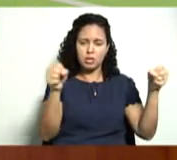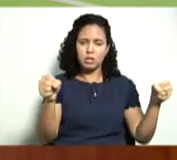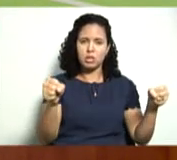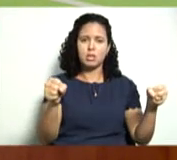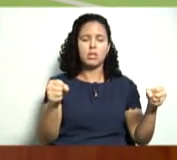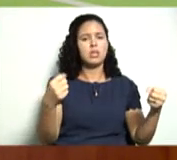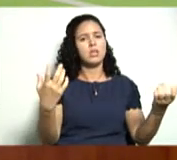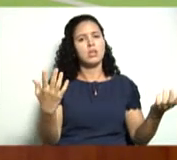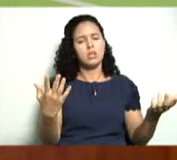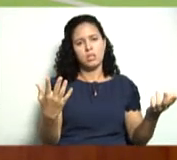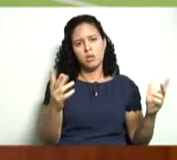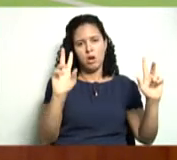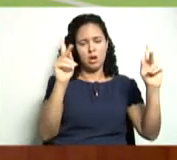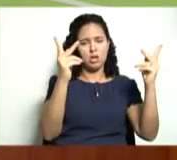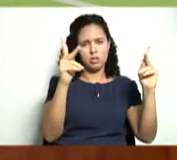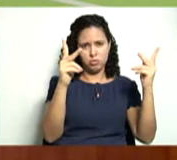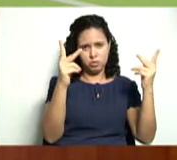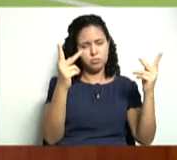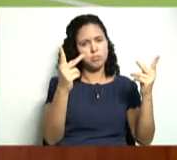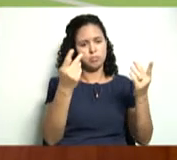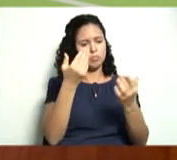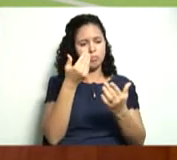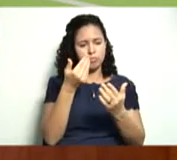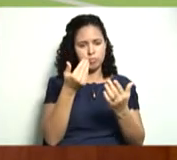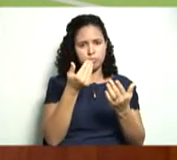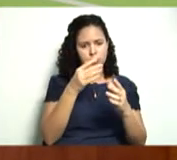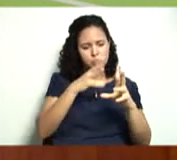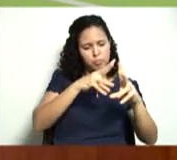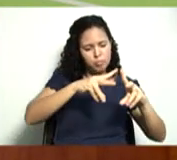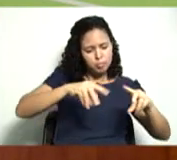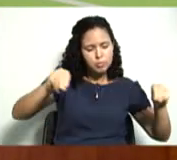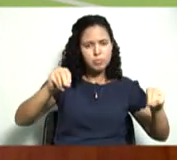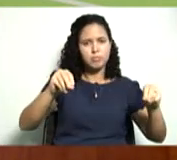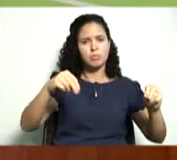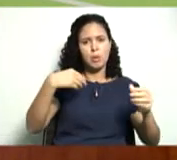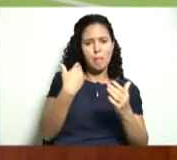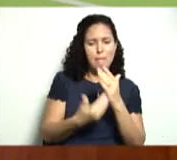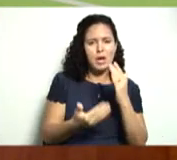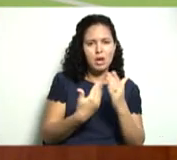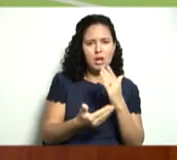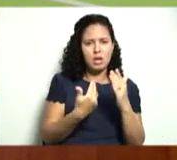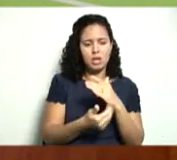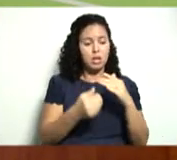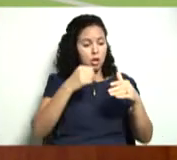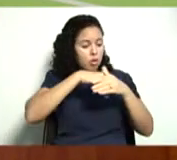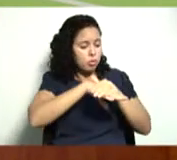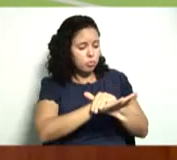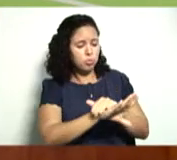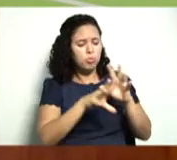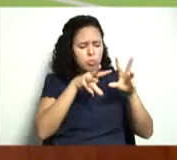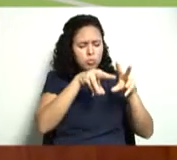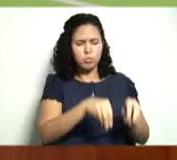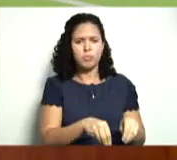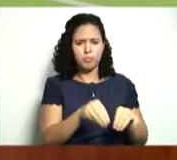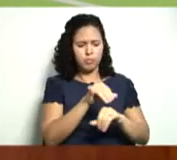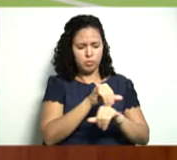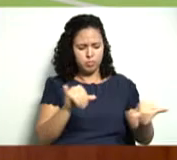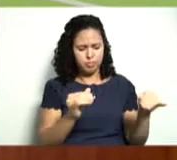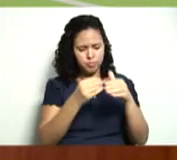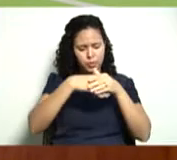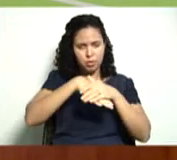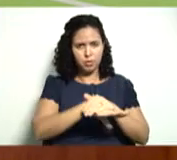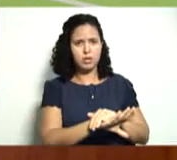última aula que é o hardware e aí você acaba perdendo toda aquela parte física e todo lógico que está lá dentro softwares informações programas